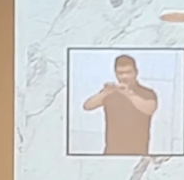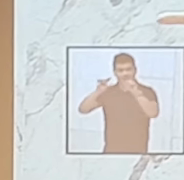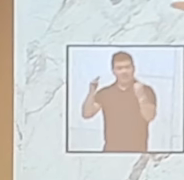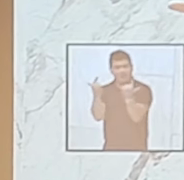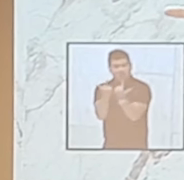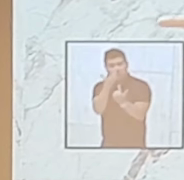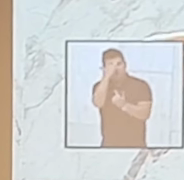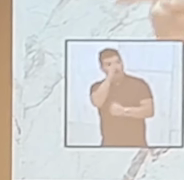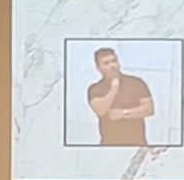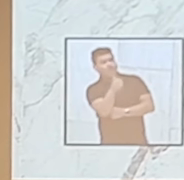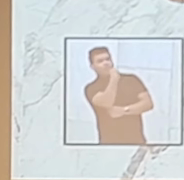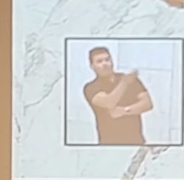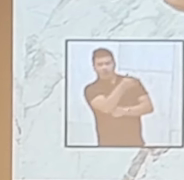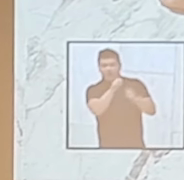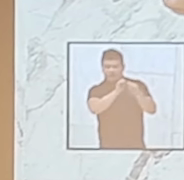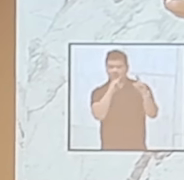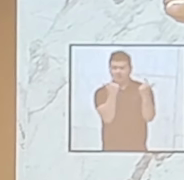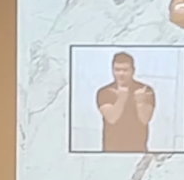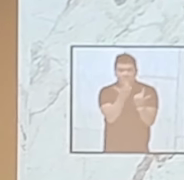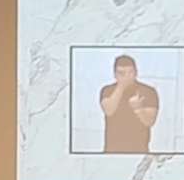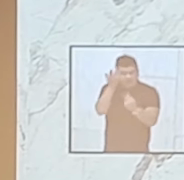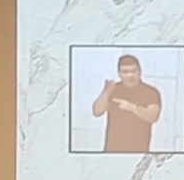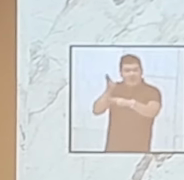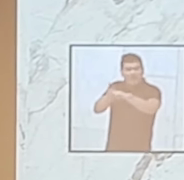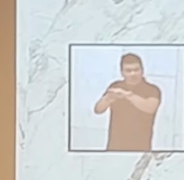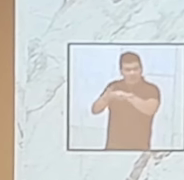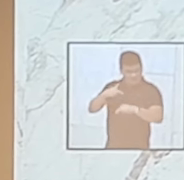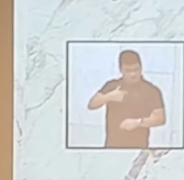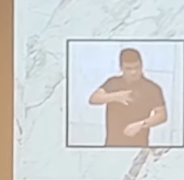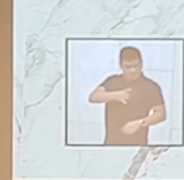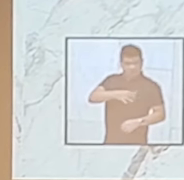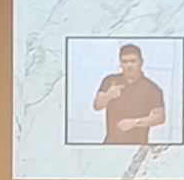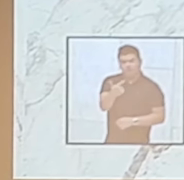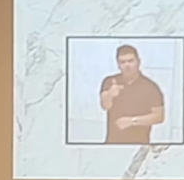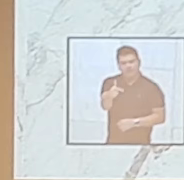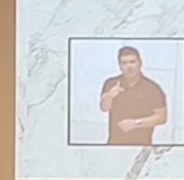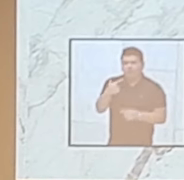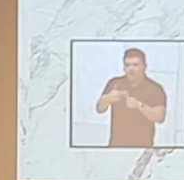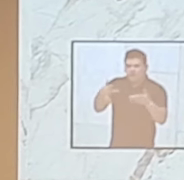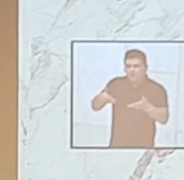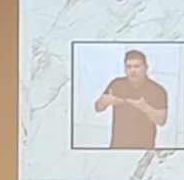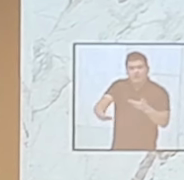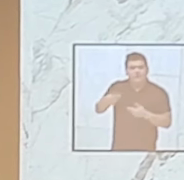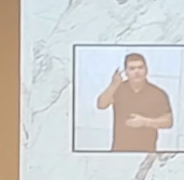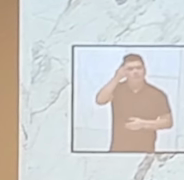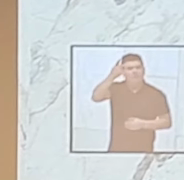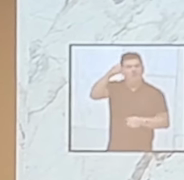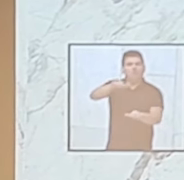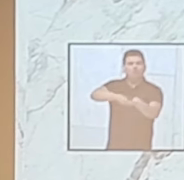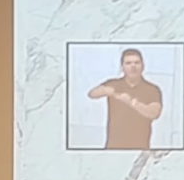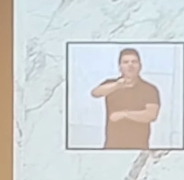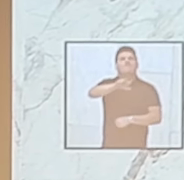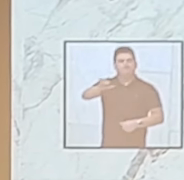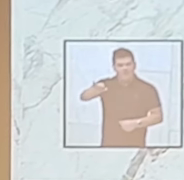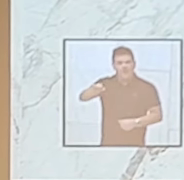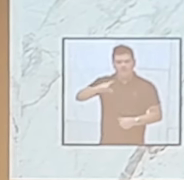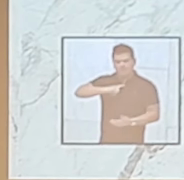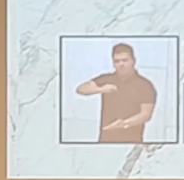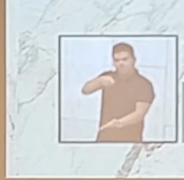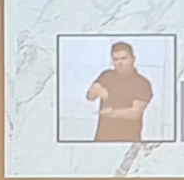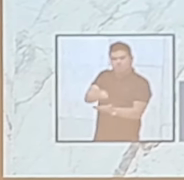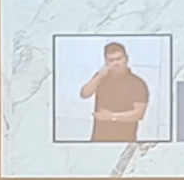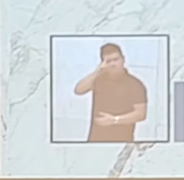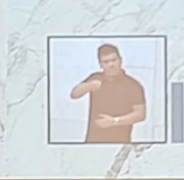estão fora do legislativo, nem os que estão na cadeia. Porque a partir de agora, São Paulo vai mudar. Tem comando, e o comando